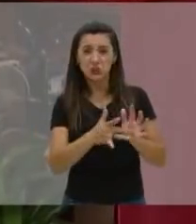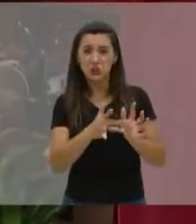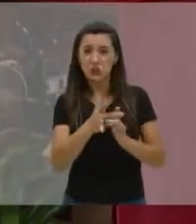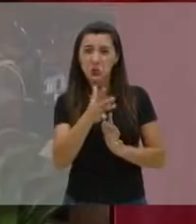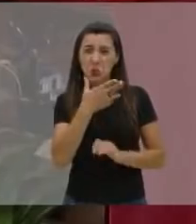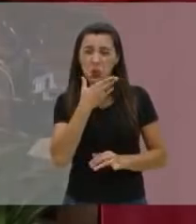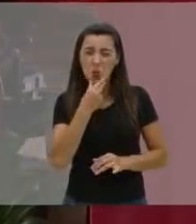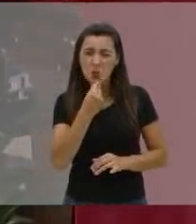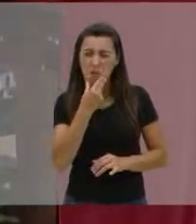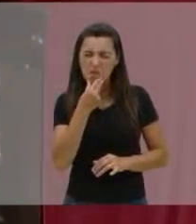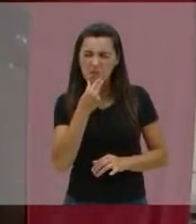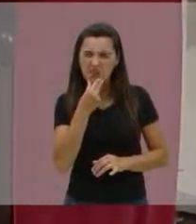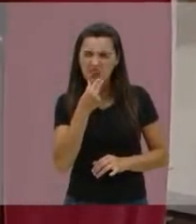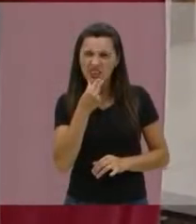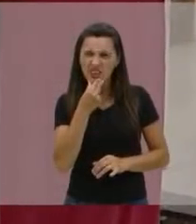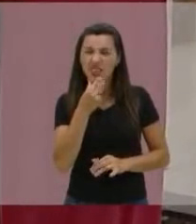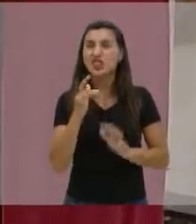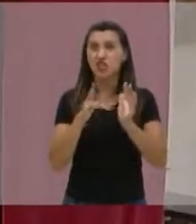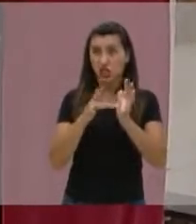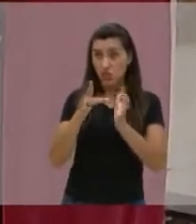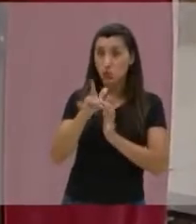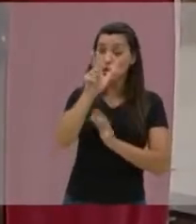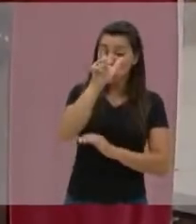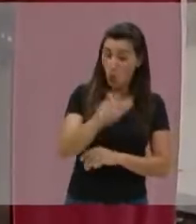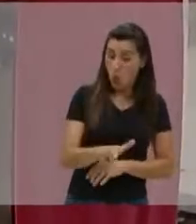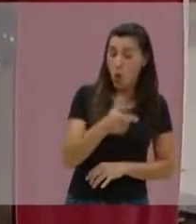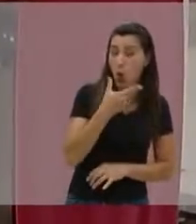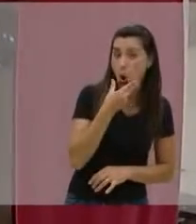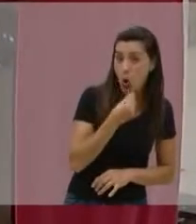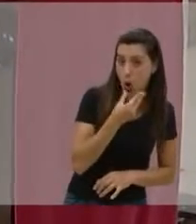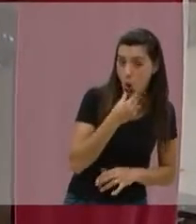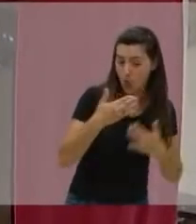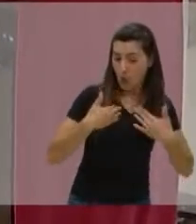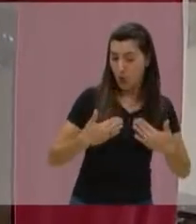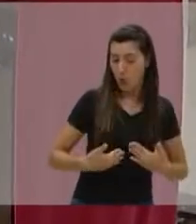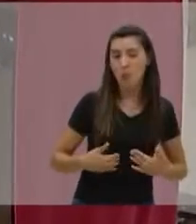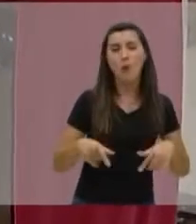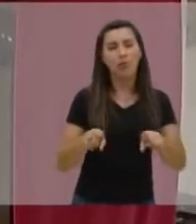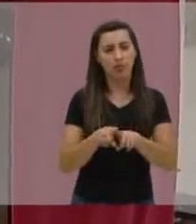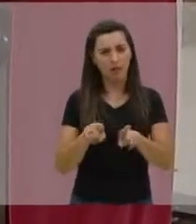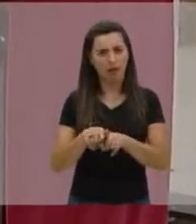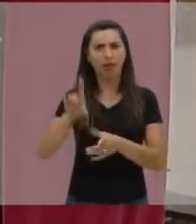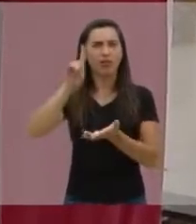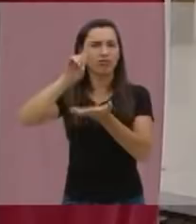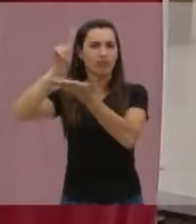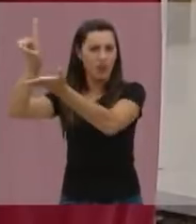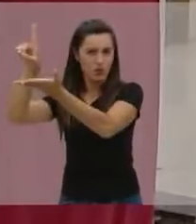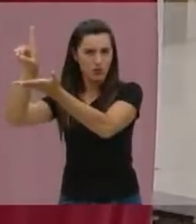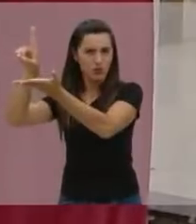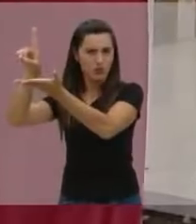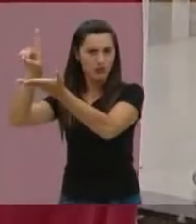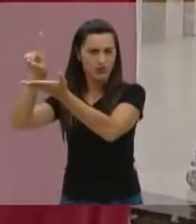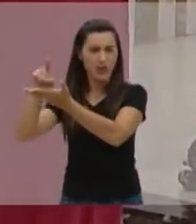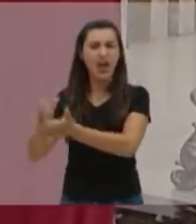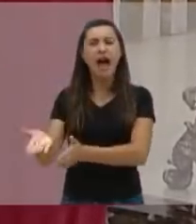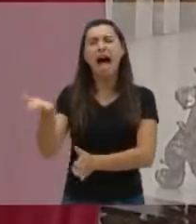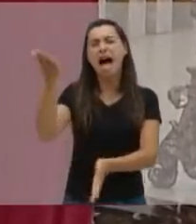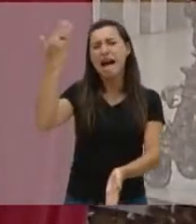dois. Jesus é verdadeiramente homem, verdadeiramente Deus. Na época de Jesus, eles